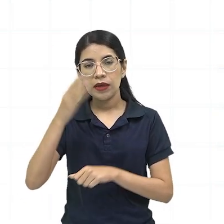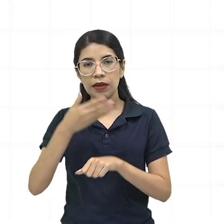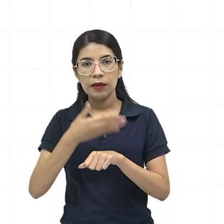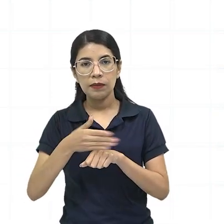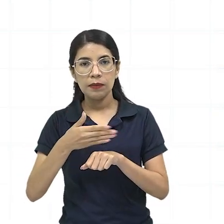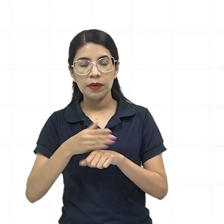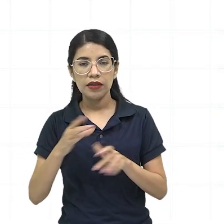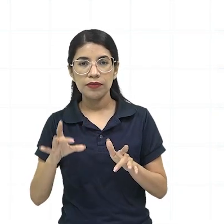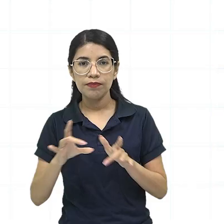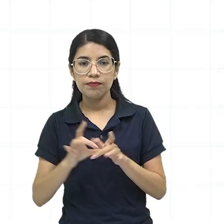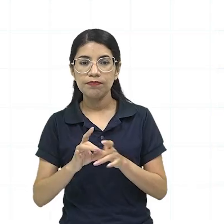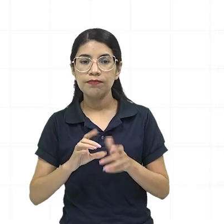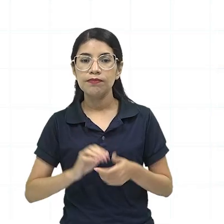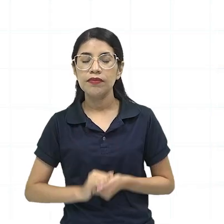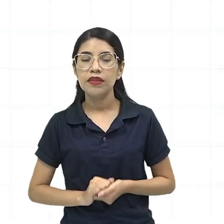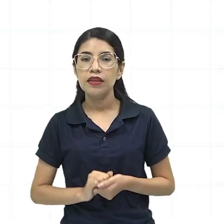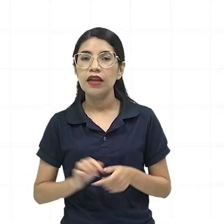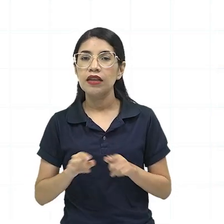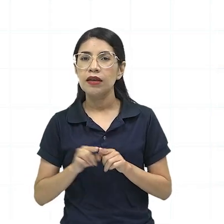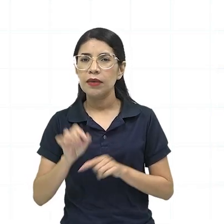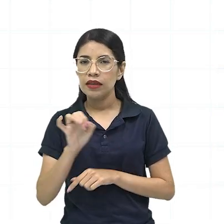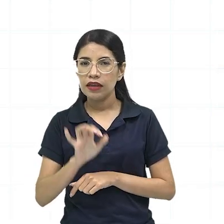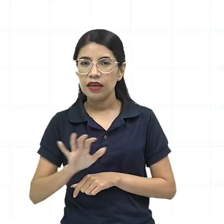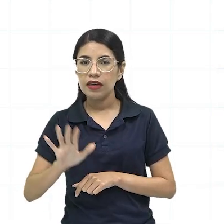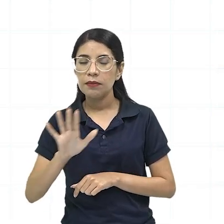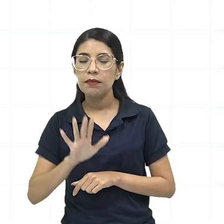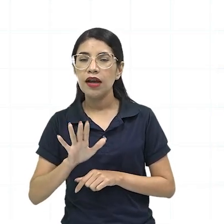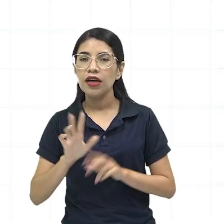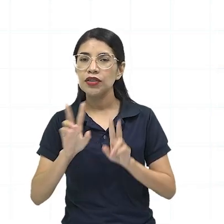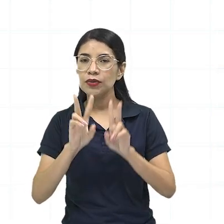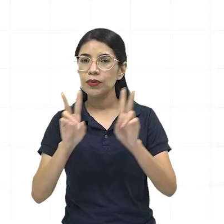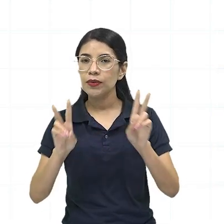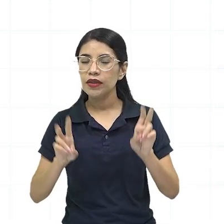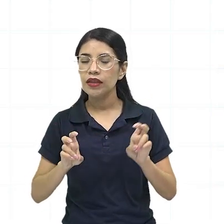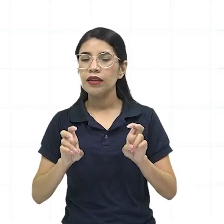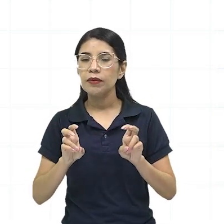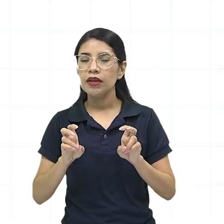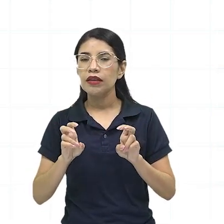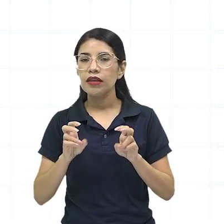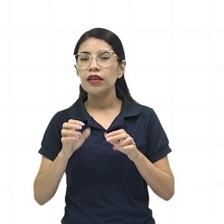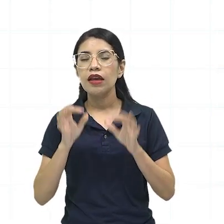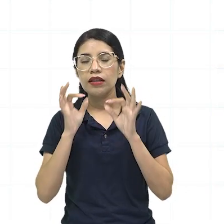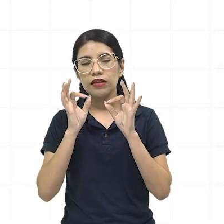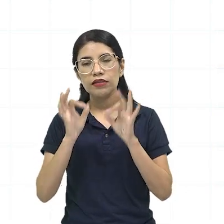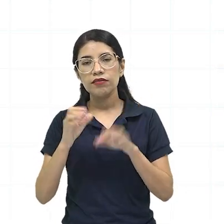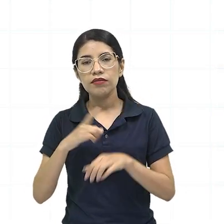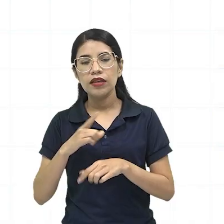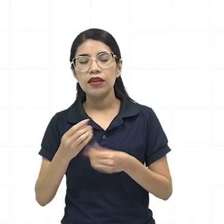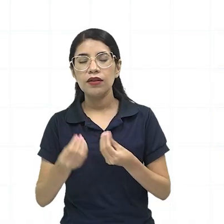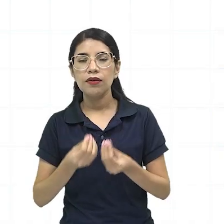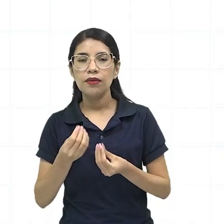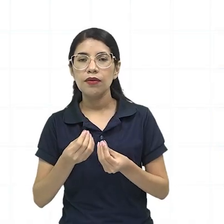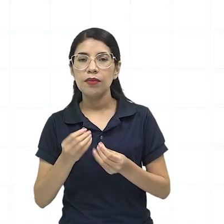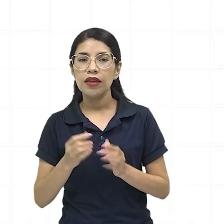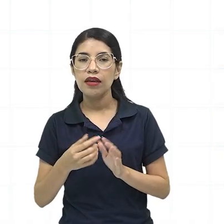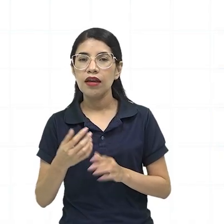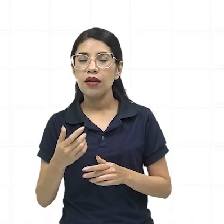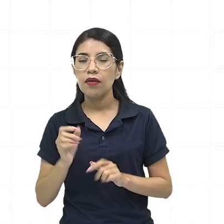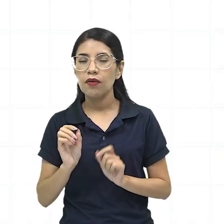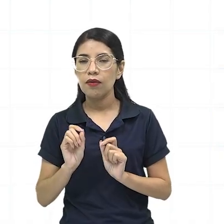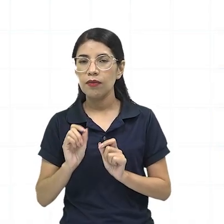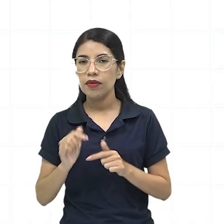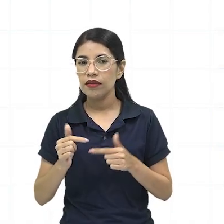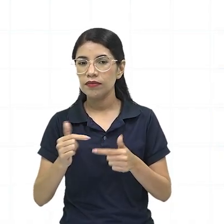também temos imagens, nós temos essa chamada atraente, e a gente vai ver como funciona esse ponto que nós abordamos. Então, neste